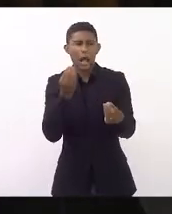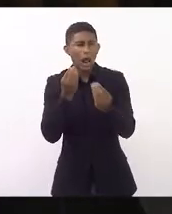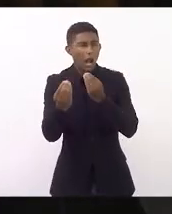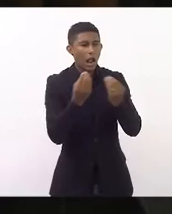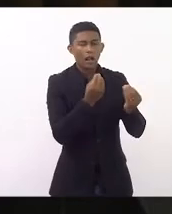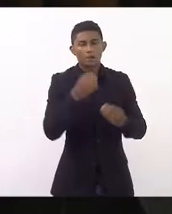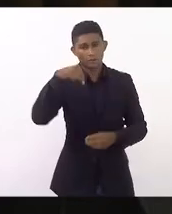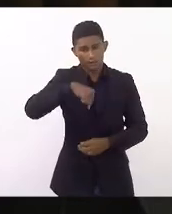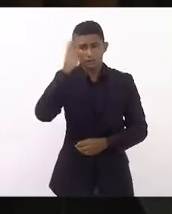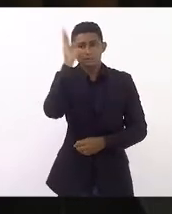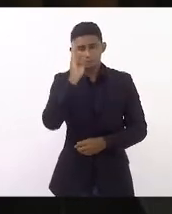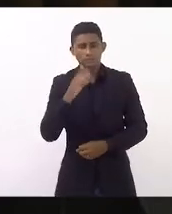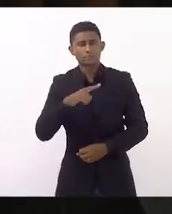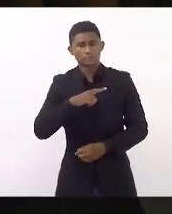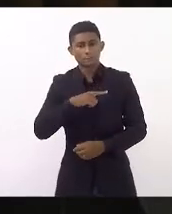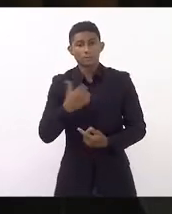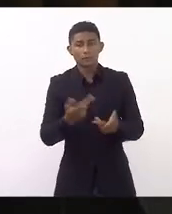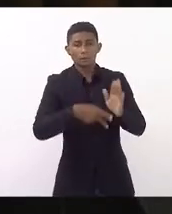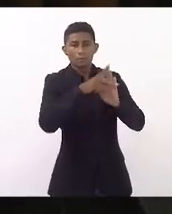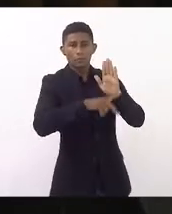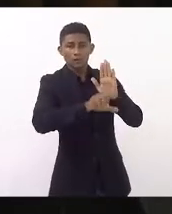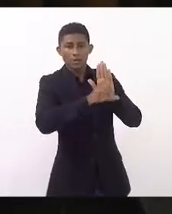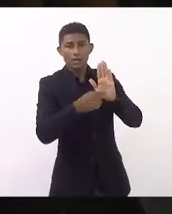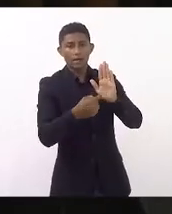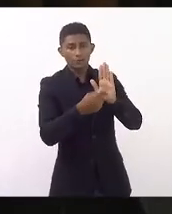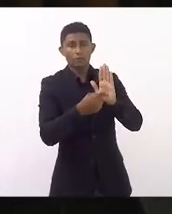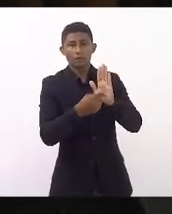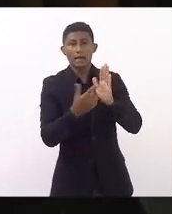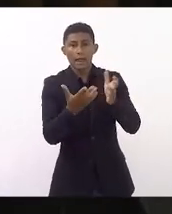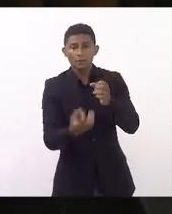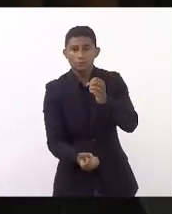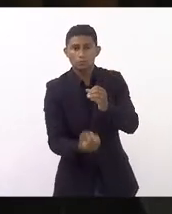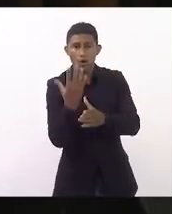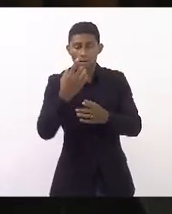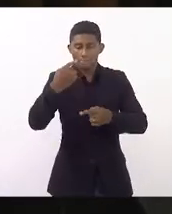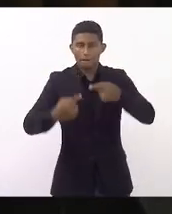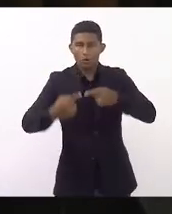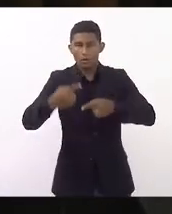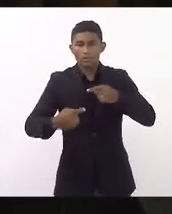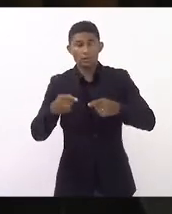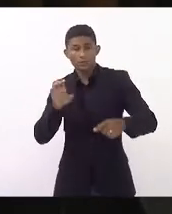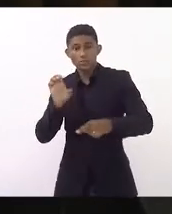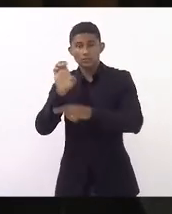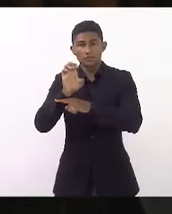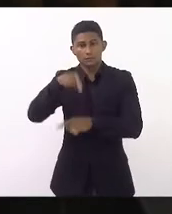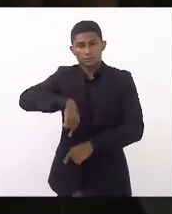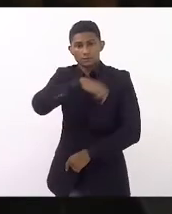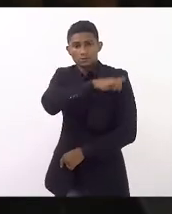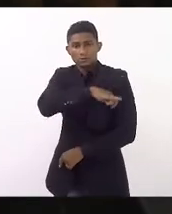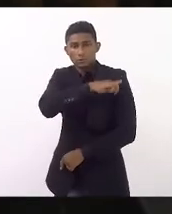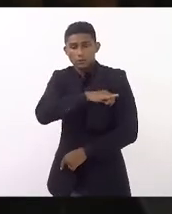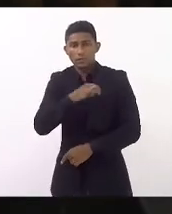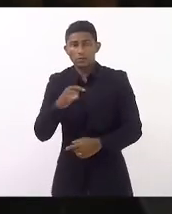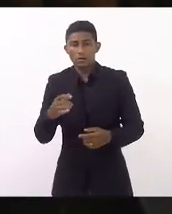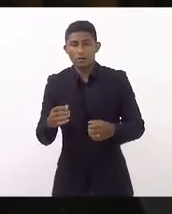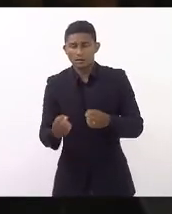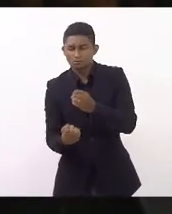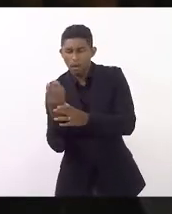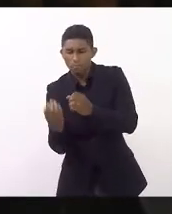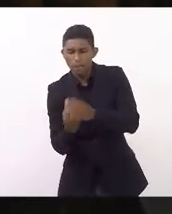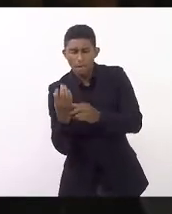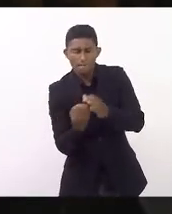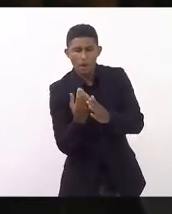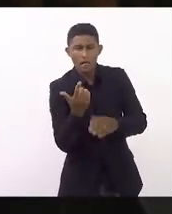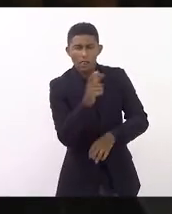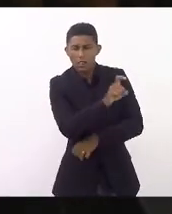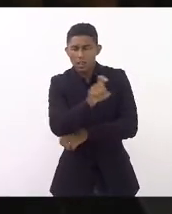política estadual de produção de fertilizantes e, de alguma forma, ele traz para o Estado do Rio de Janeiro diversos